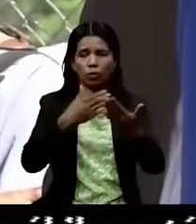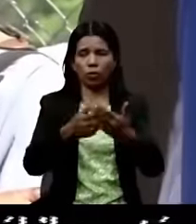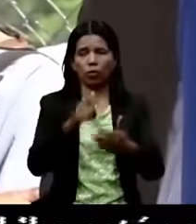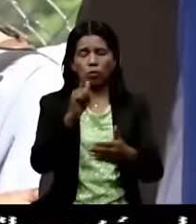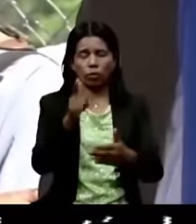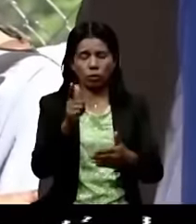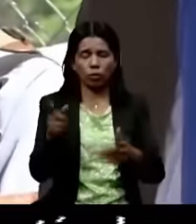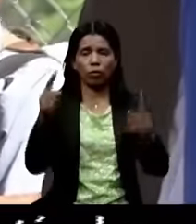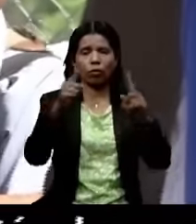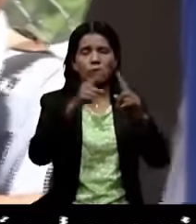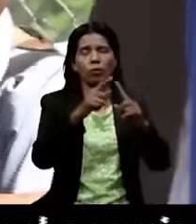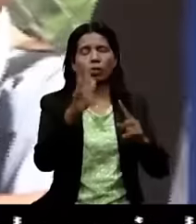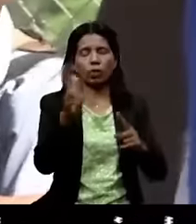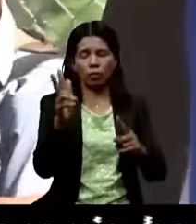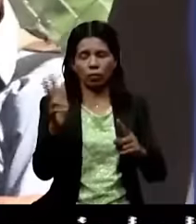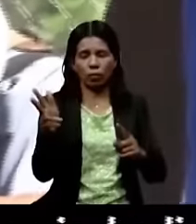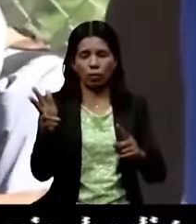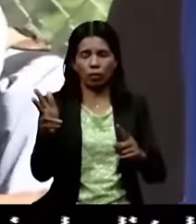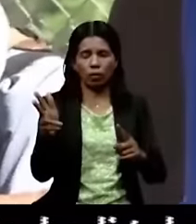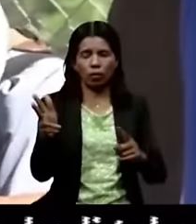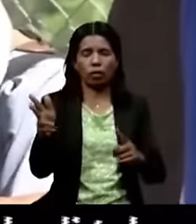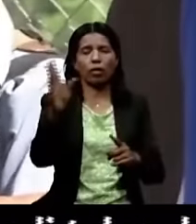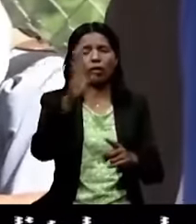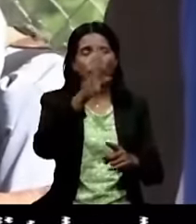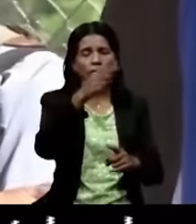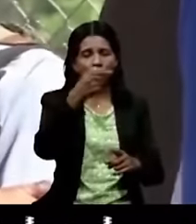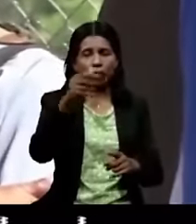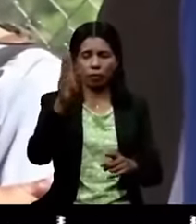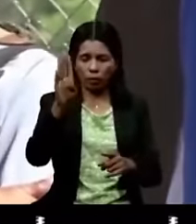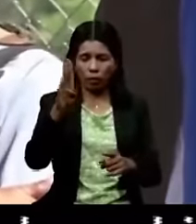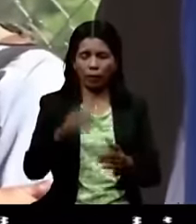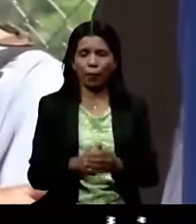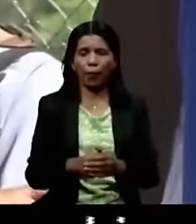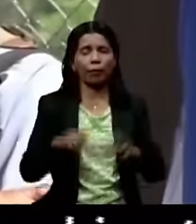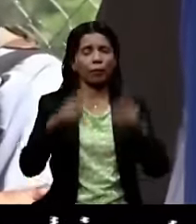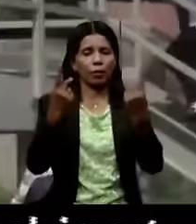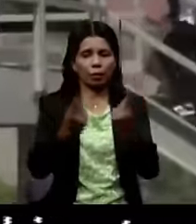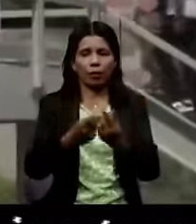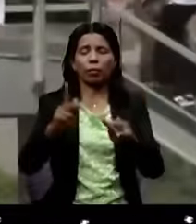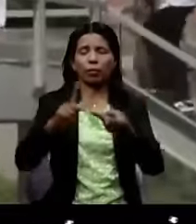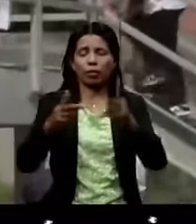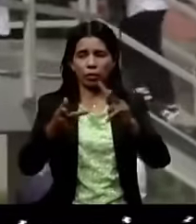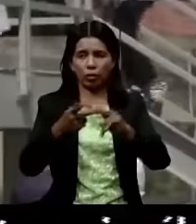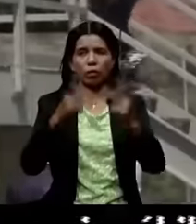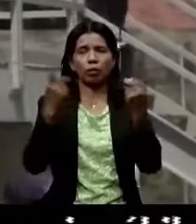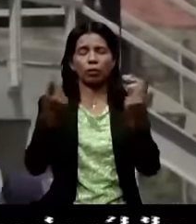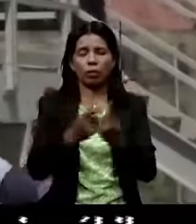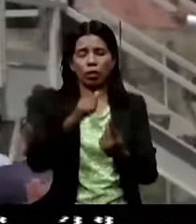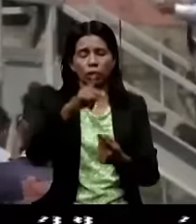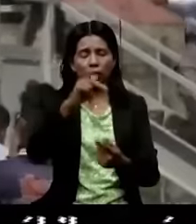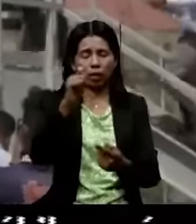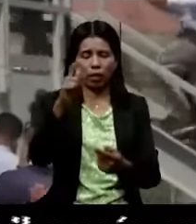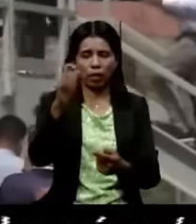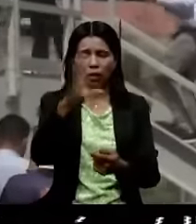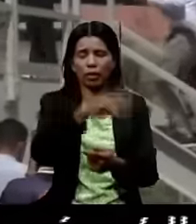ou 30 gigabit por segundo. Companhia Brainclick, no dar parceiro ba companhia Alcatel Submarine Network, nebe